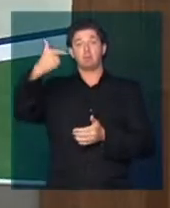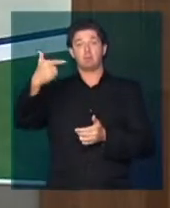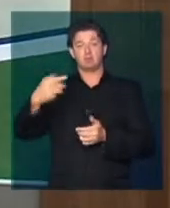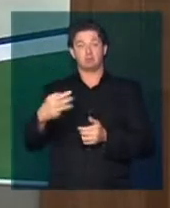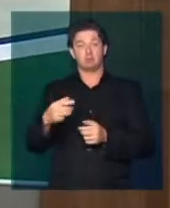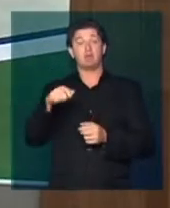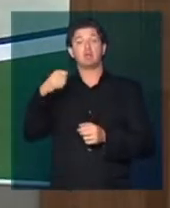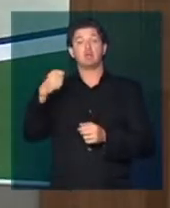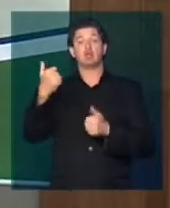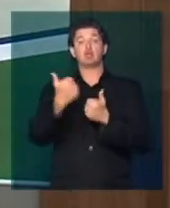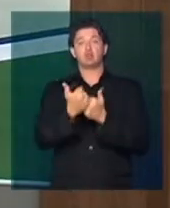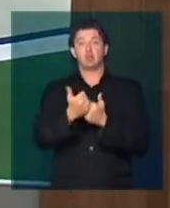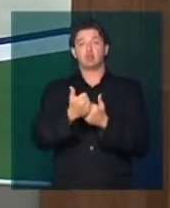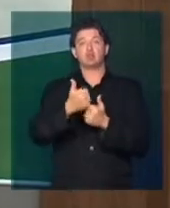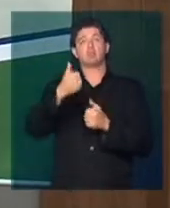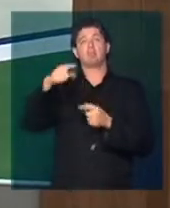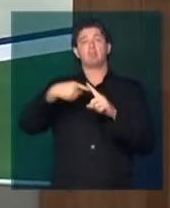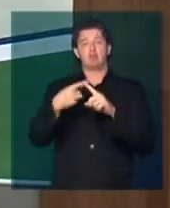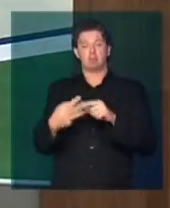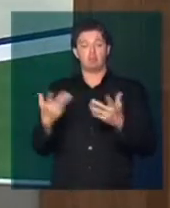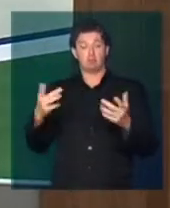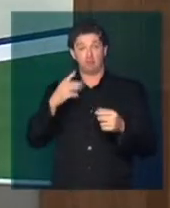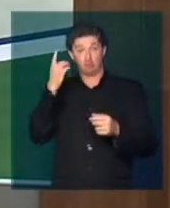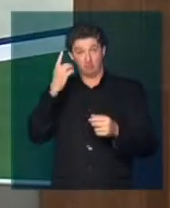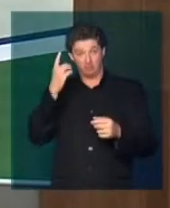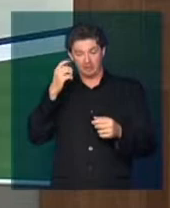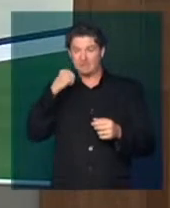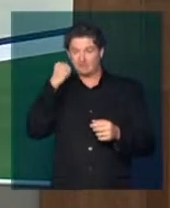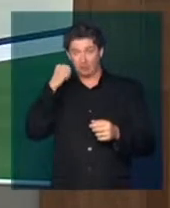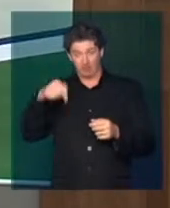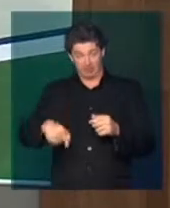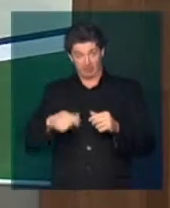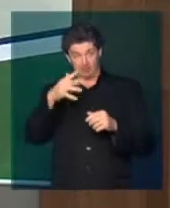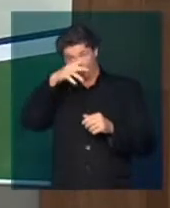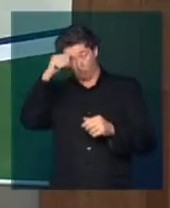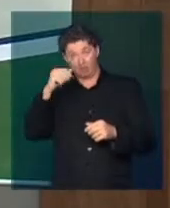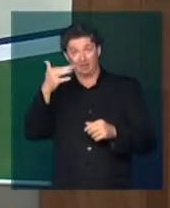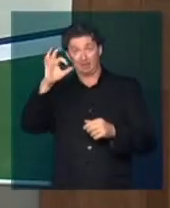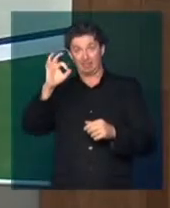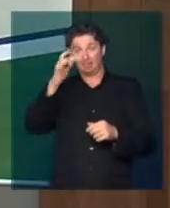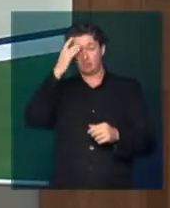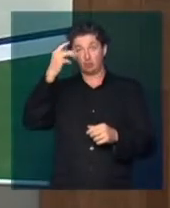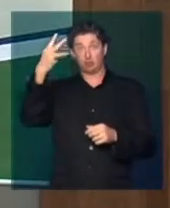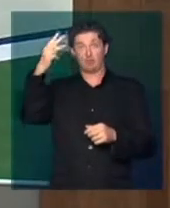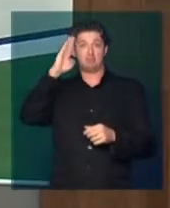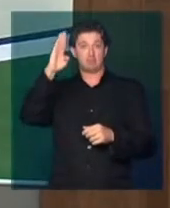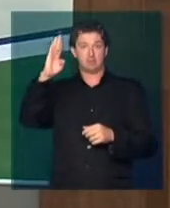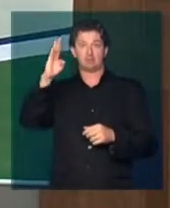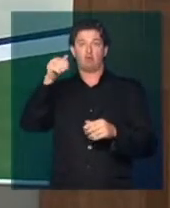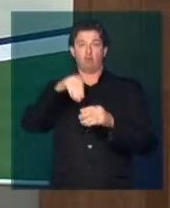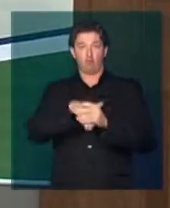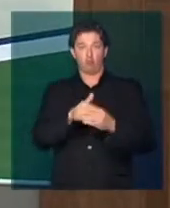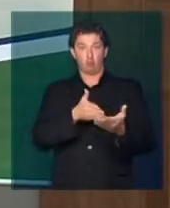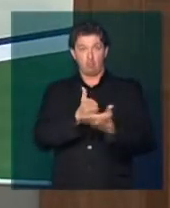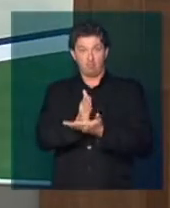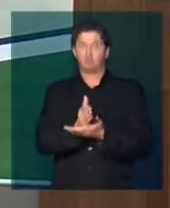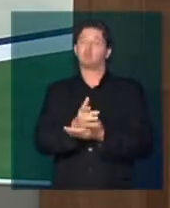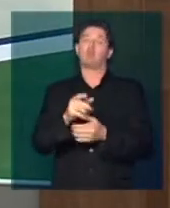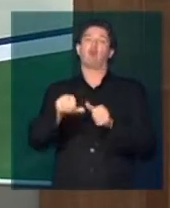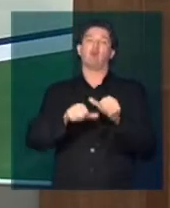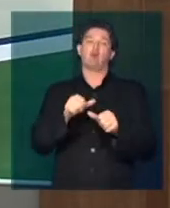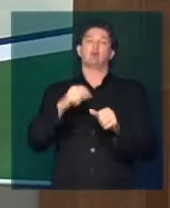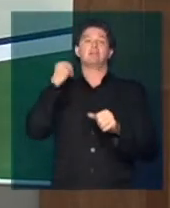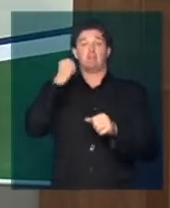Os 3 que viessem em sequência. Então, o Mato Grosso tem 10 candidatos a senador, os 3 mais votados são os eleitos, e